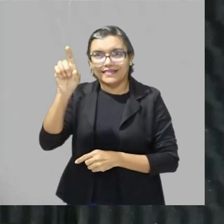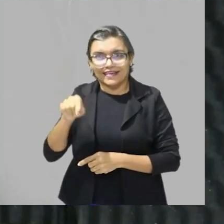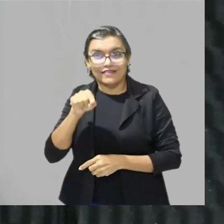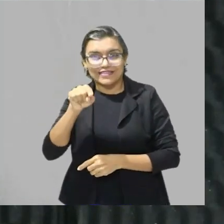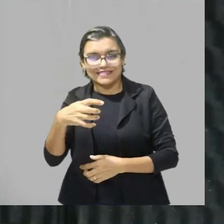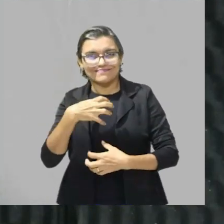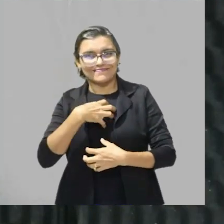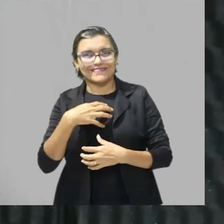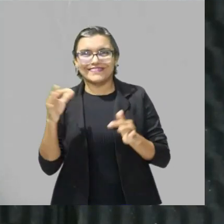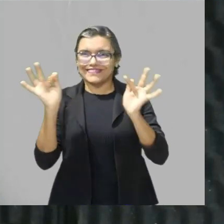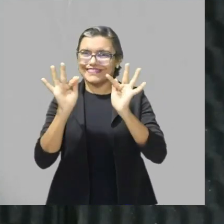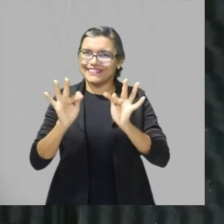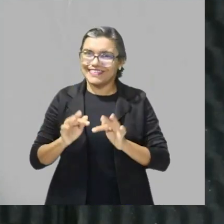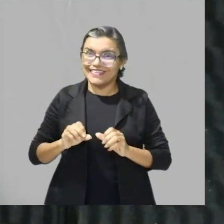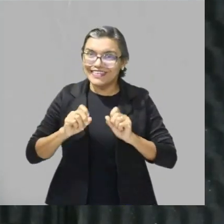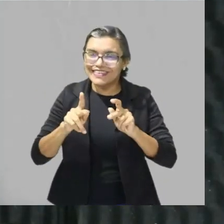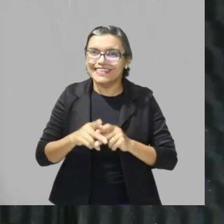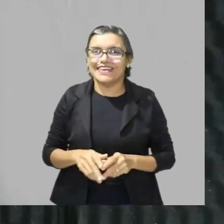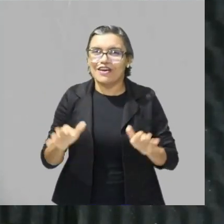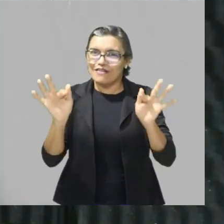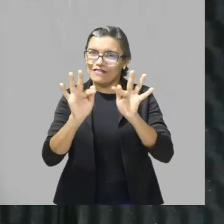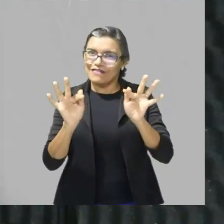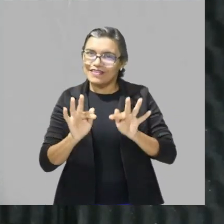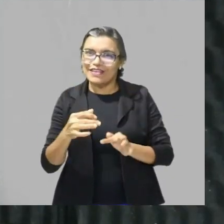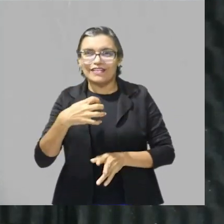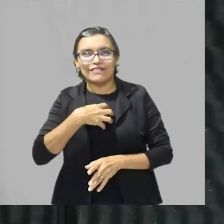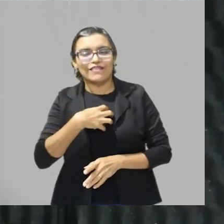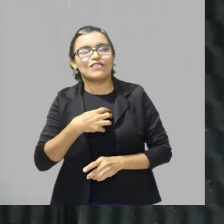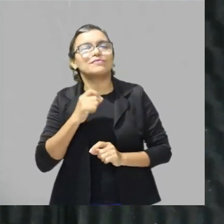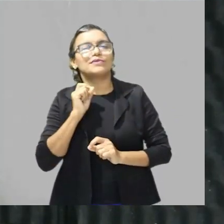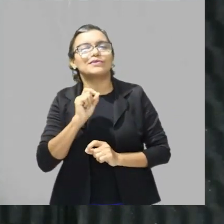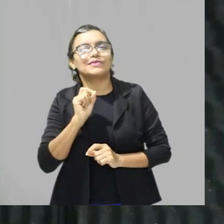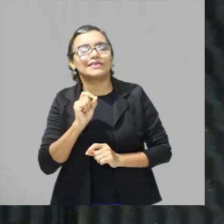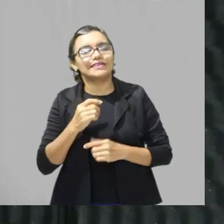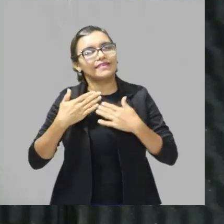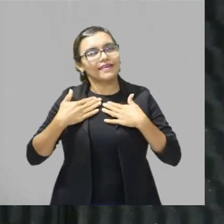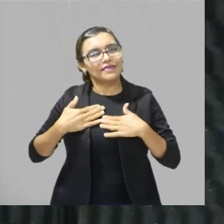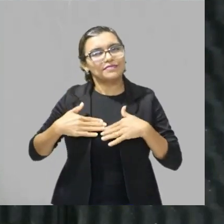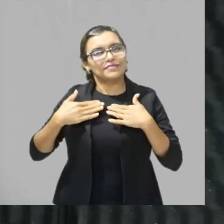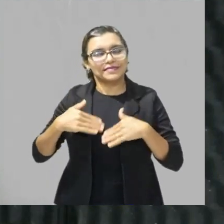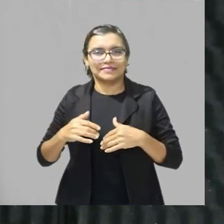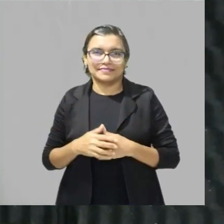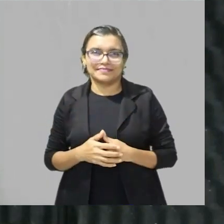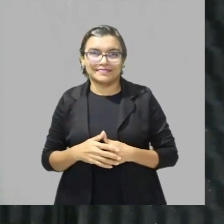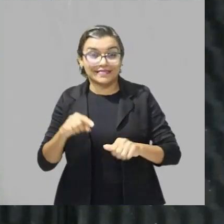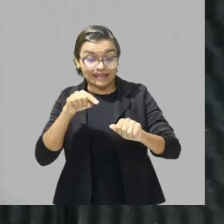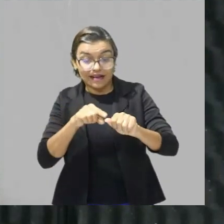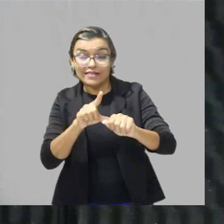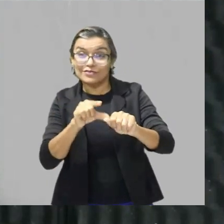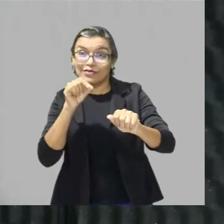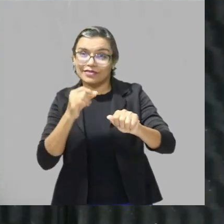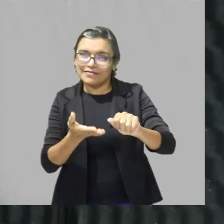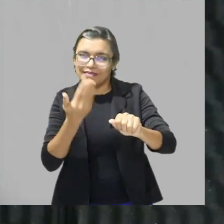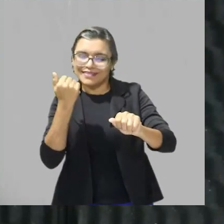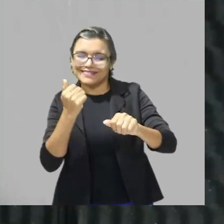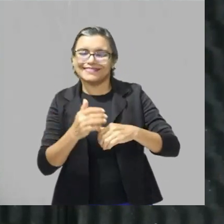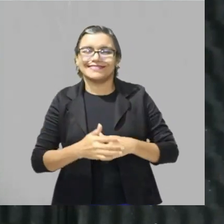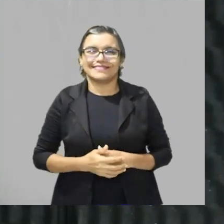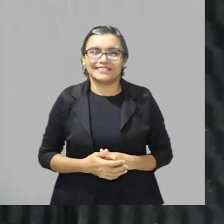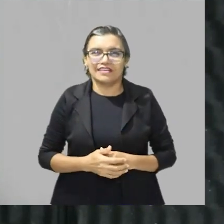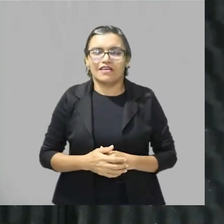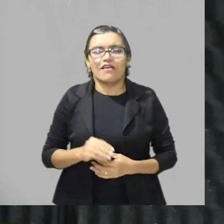perfeito você sabe que feliz aí foi uma forma né de suavizar a coisa mas tem que marcar então vem comigo